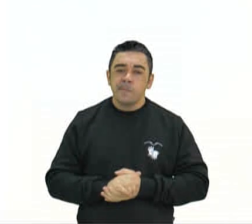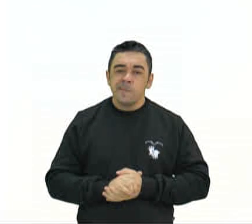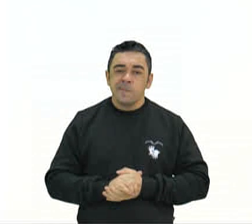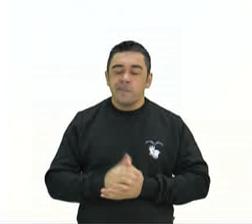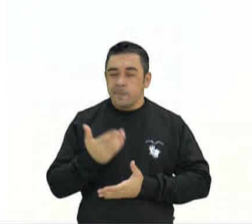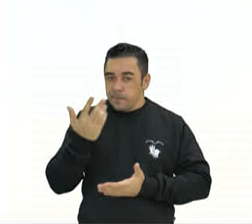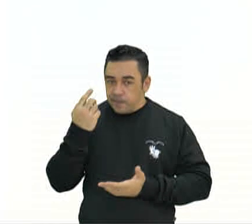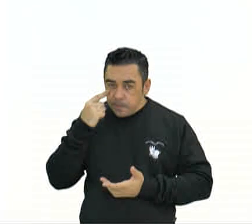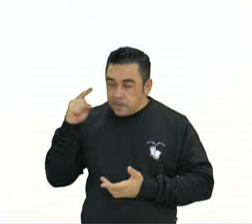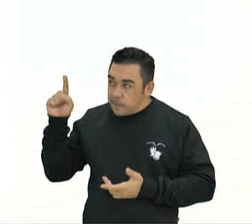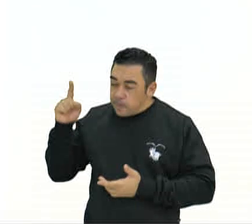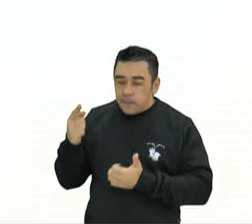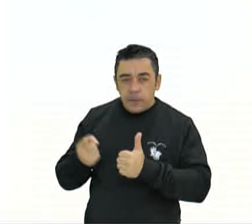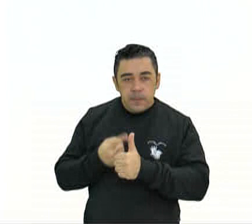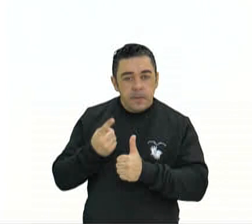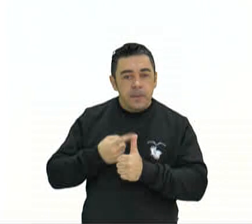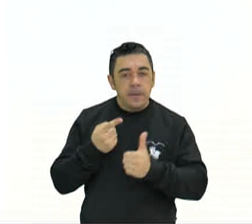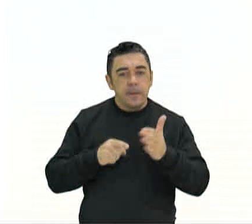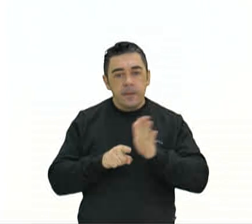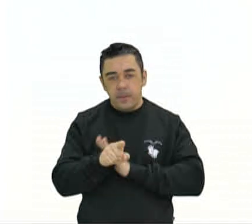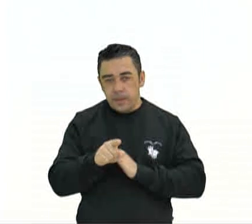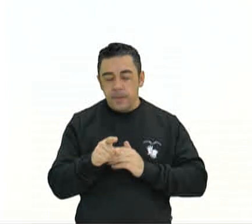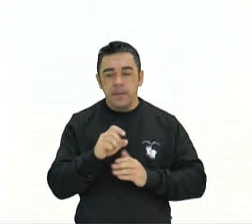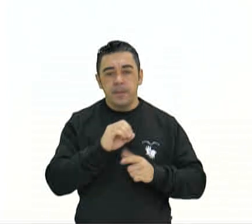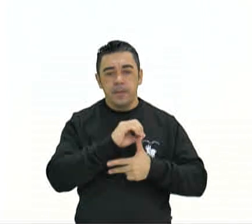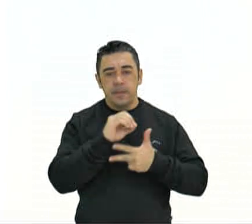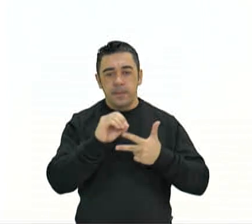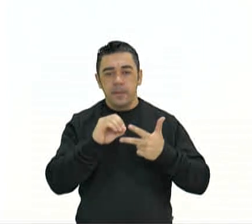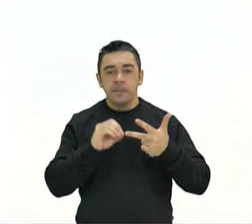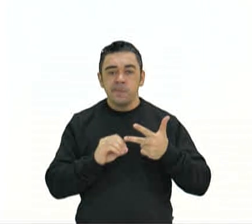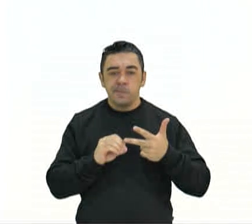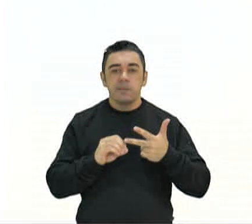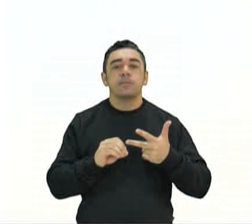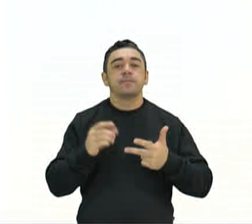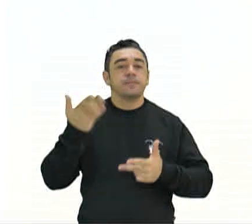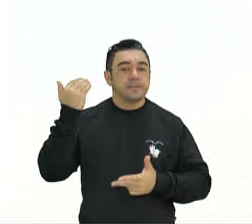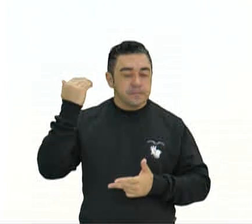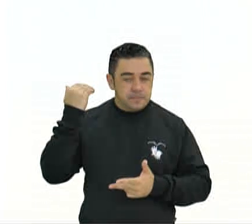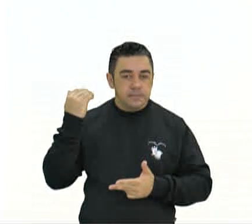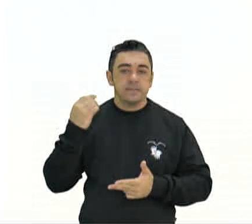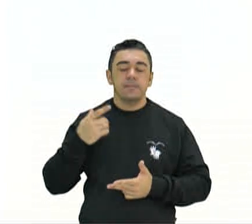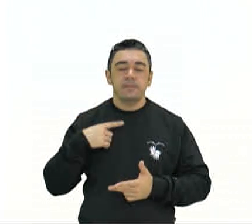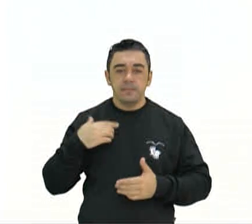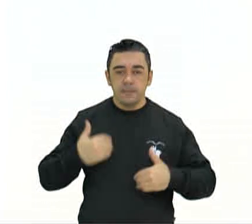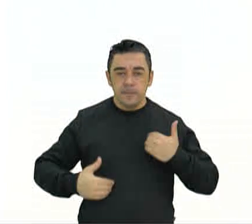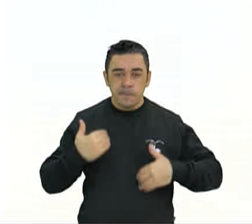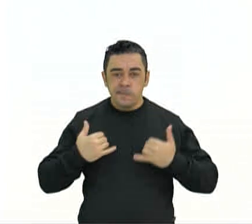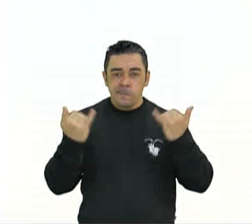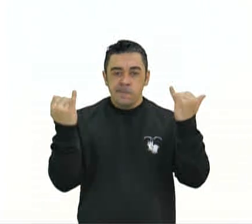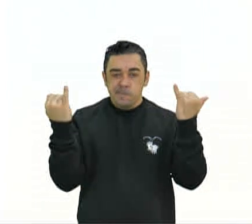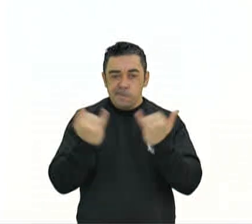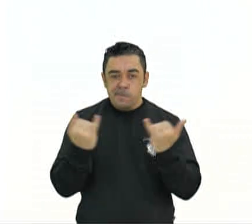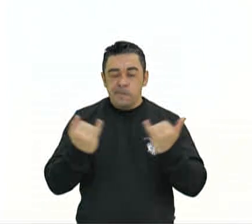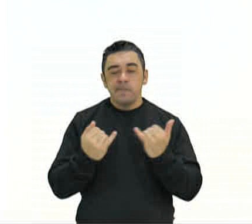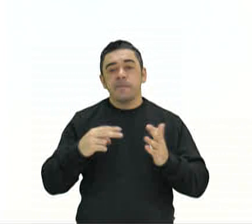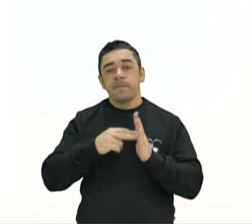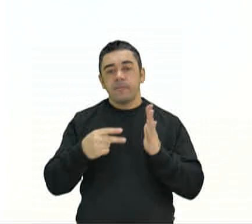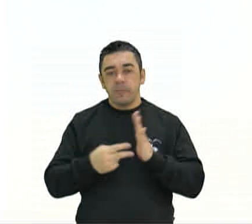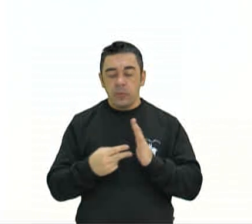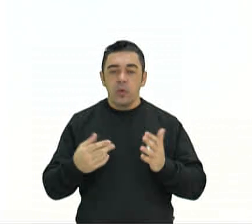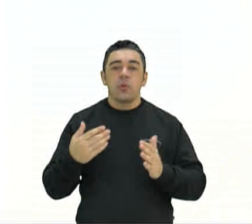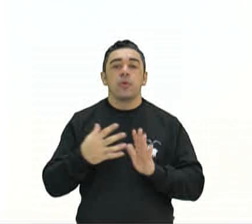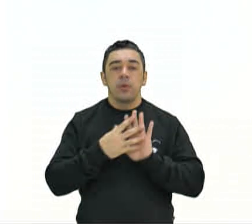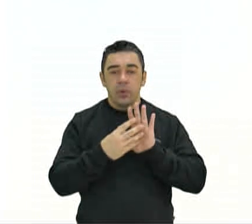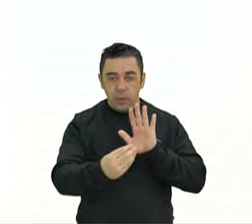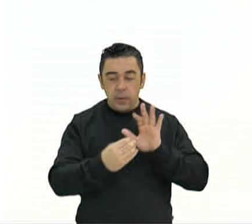Vamos então para a primeira questão da aula. Me acompanhe no slide. Em nenhuma outra época, o corpo magro adquiriu um sentido de corpo ideal